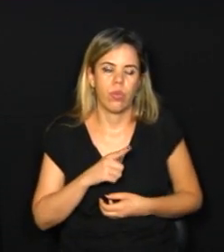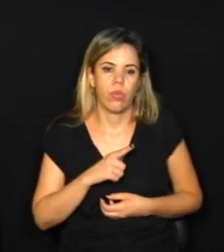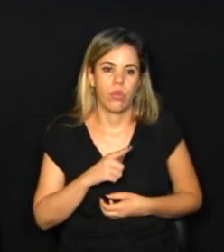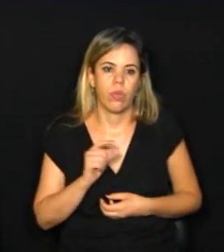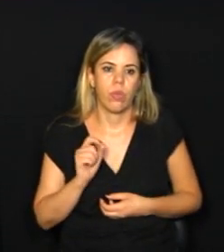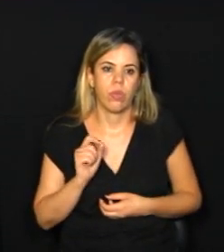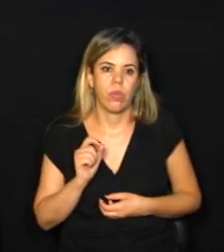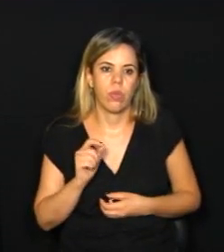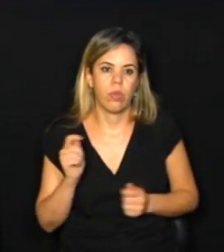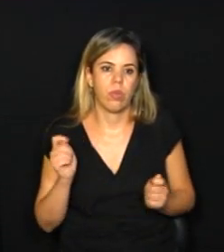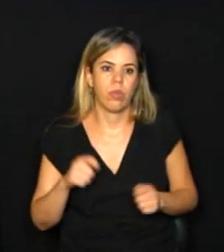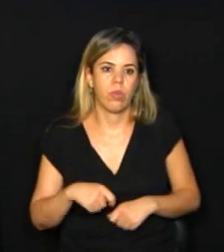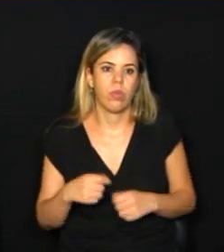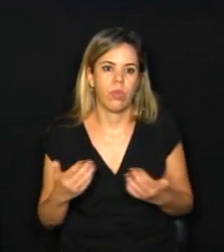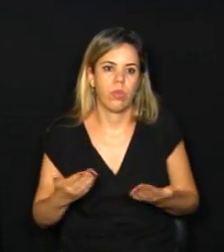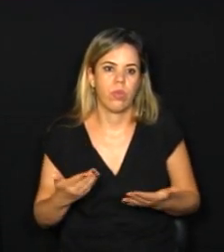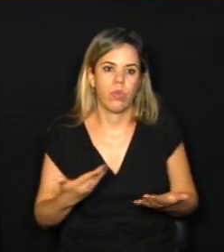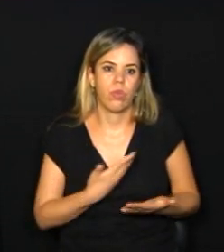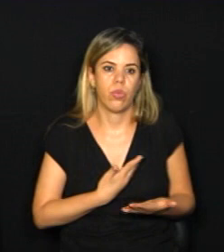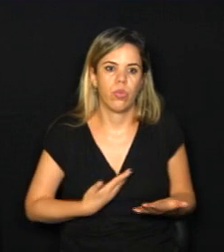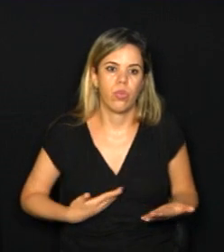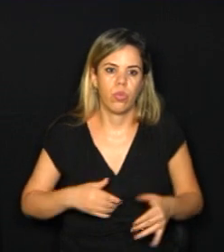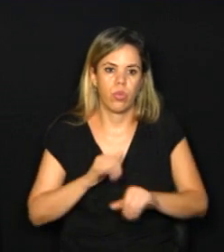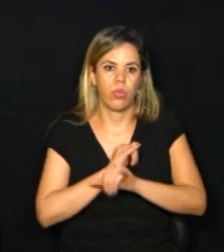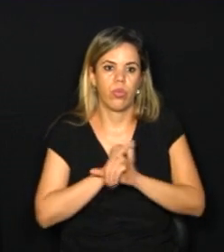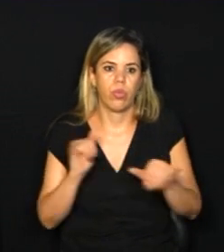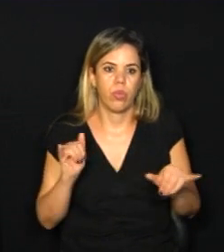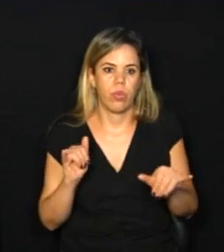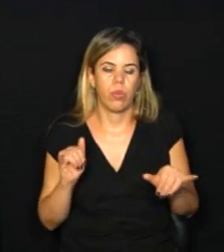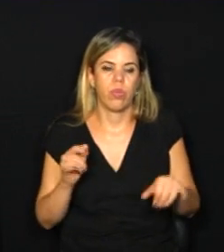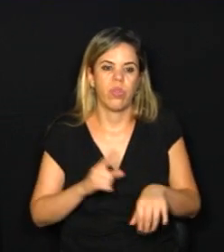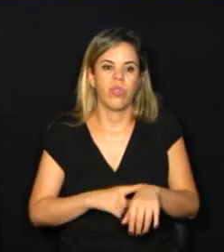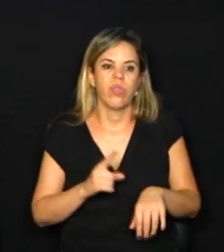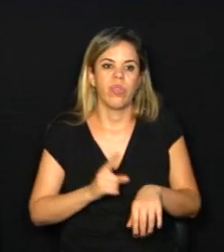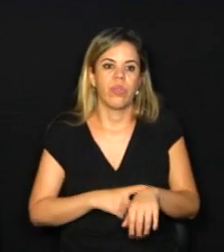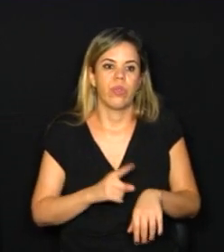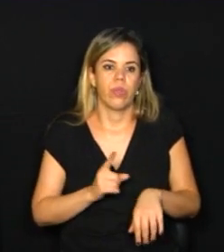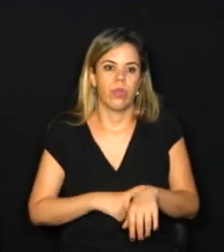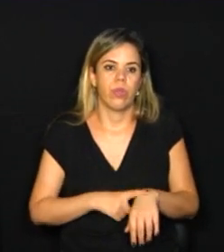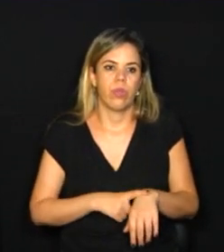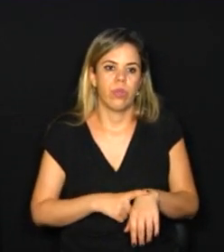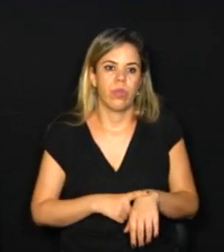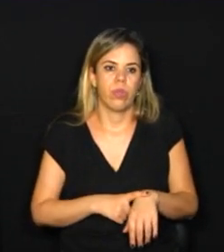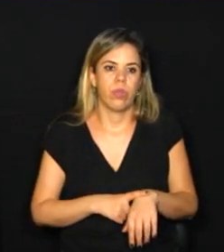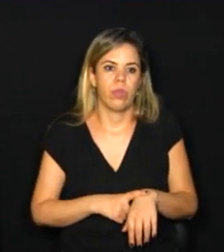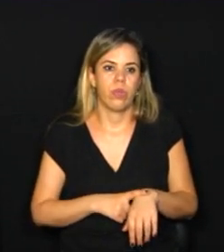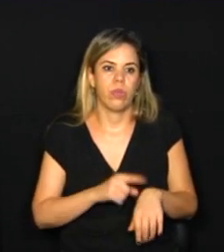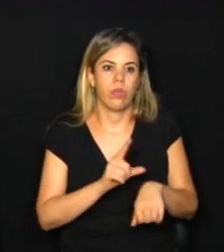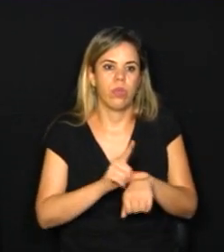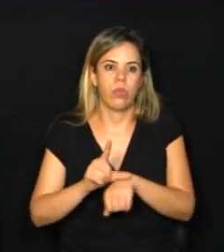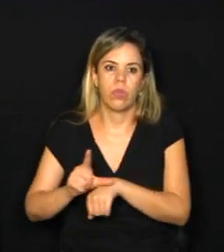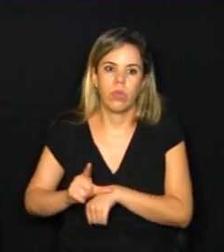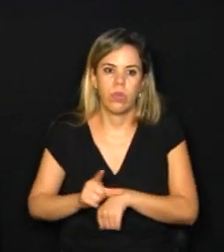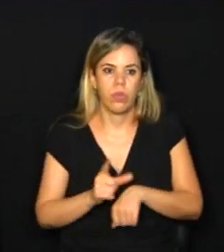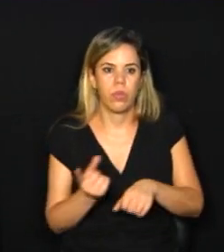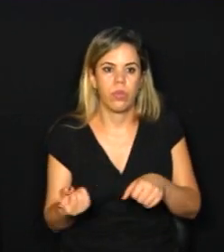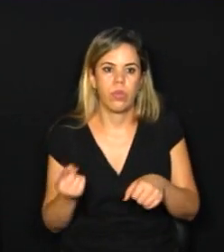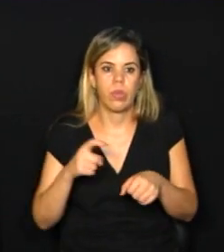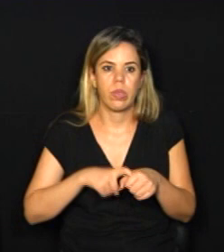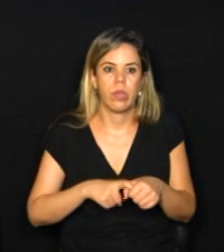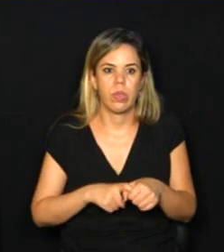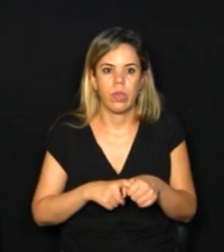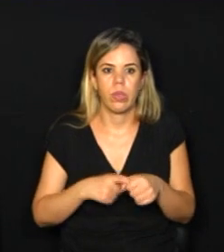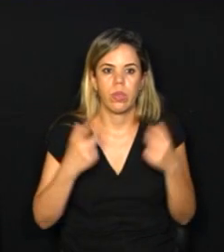que, possivelmente, hoje o governador anuncie o horário do comércio voltar